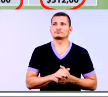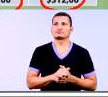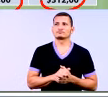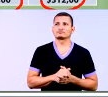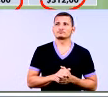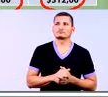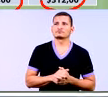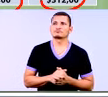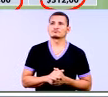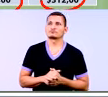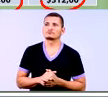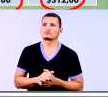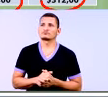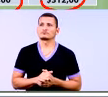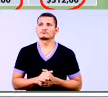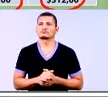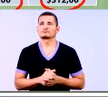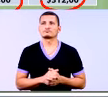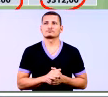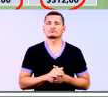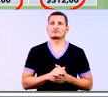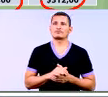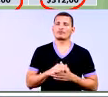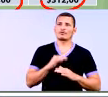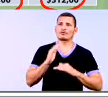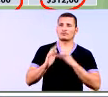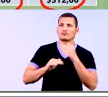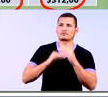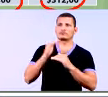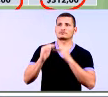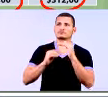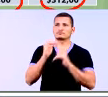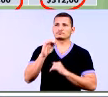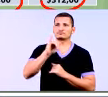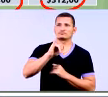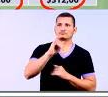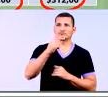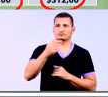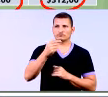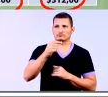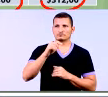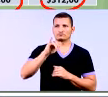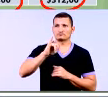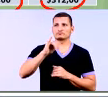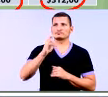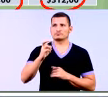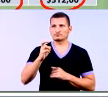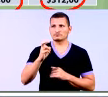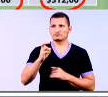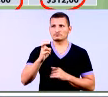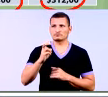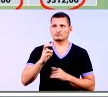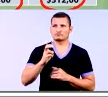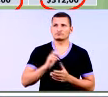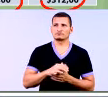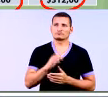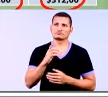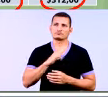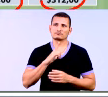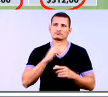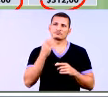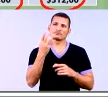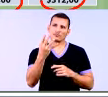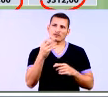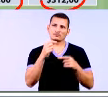também passo a ter 4. Ué, Fábio, com uma evolução do i7 para o i5, esse já tinha 4 núcleos e esse, por